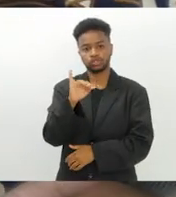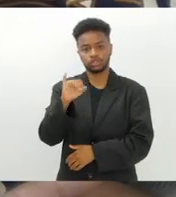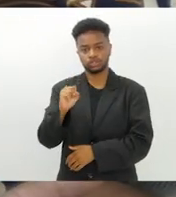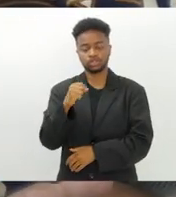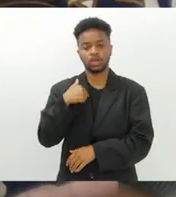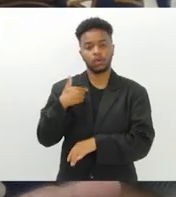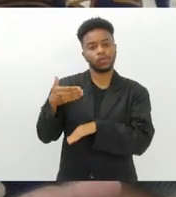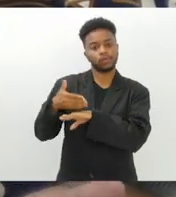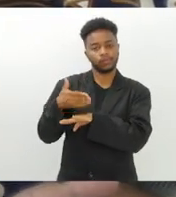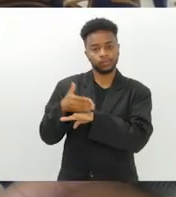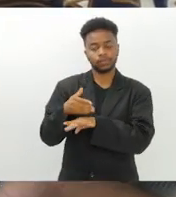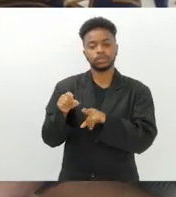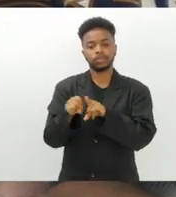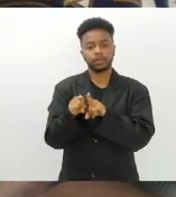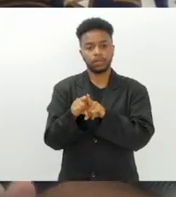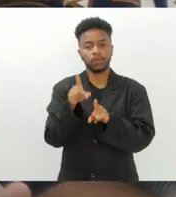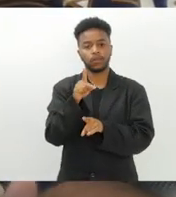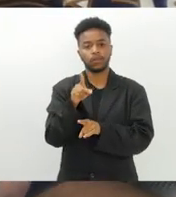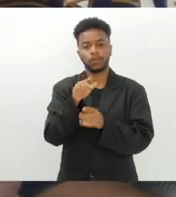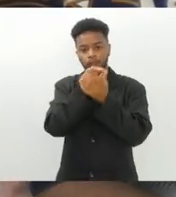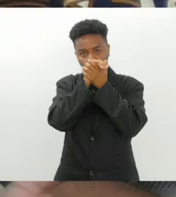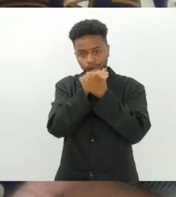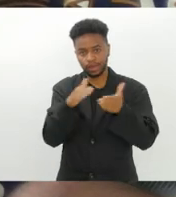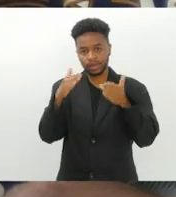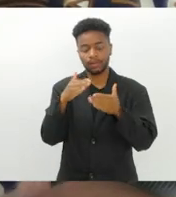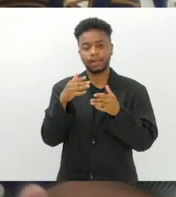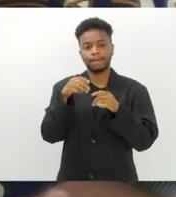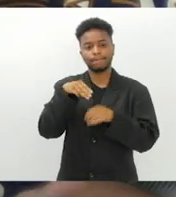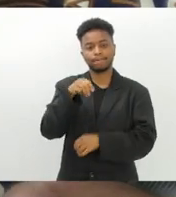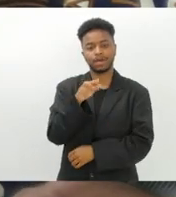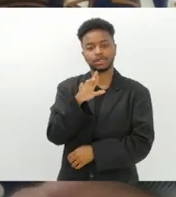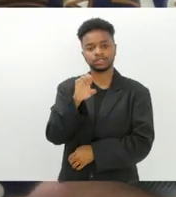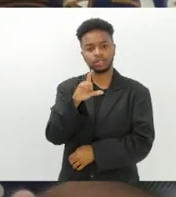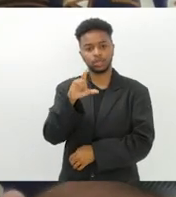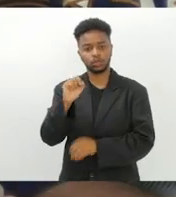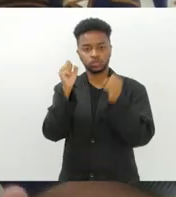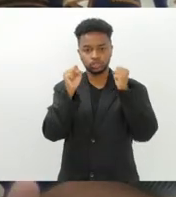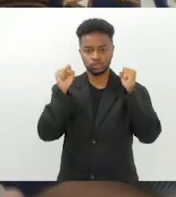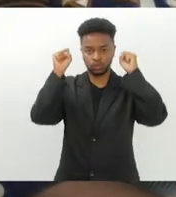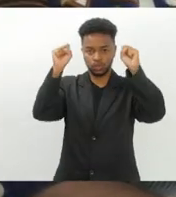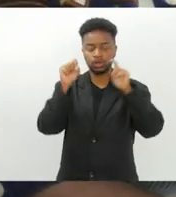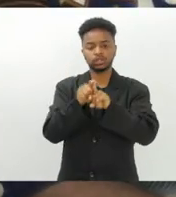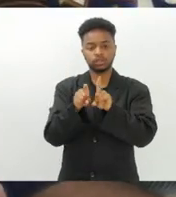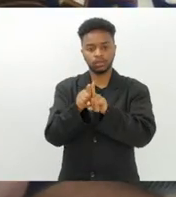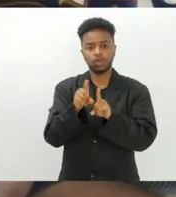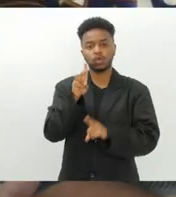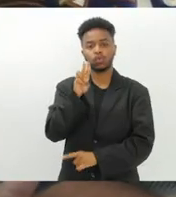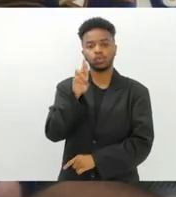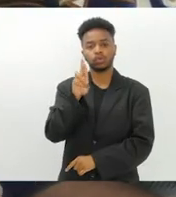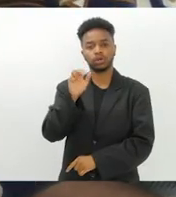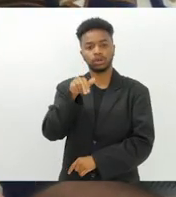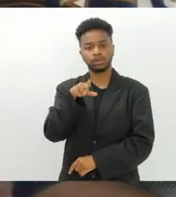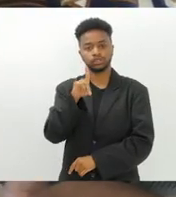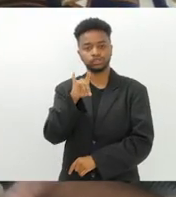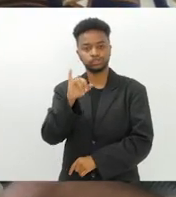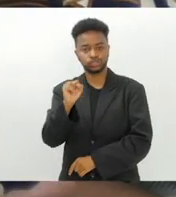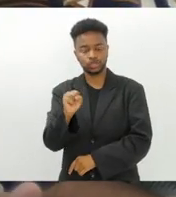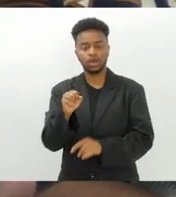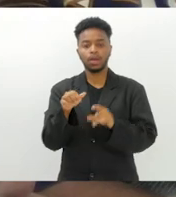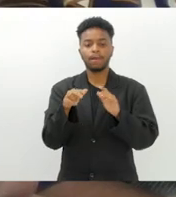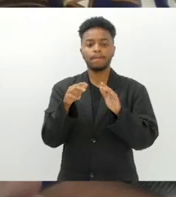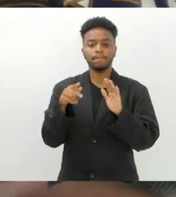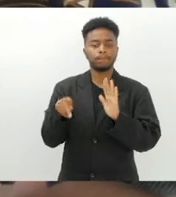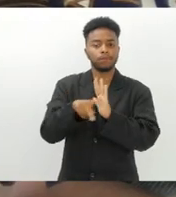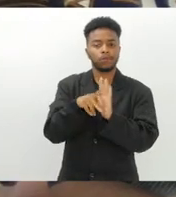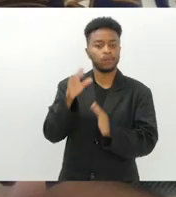a participação do Pai Marcelo de Xangô, que está aqui, e com a participação do professor doutor Urandir, que é do estado de Mato Grosso. Então, essas